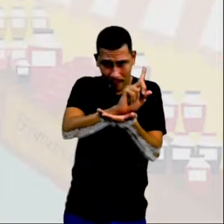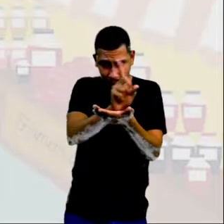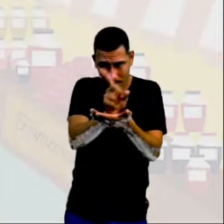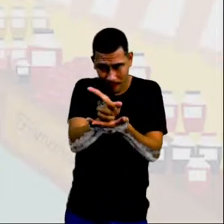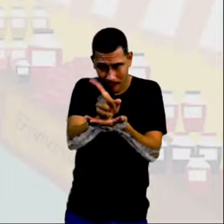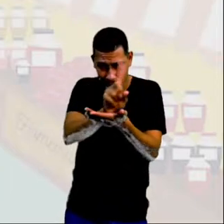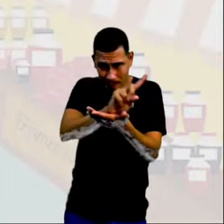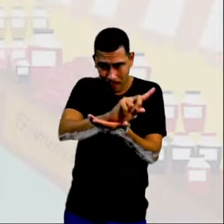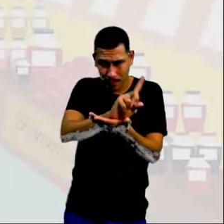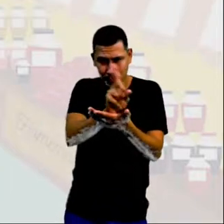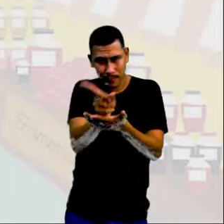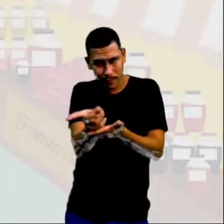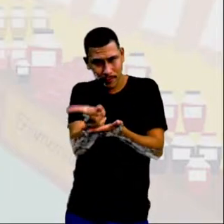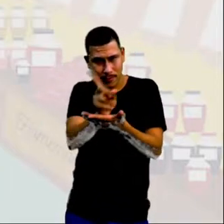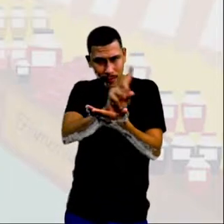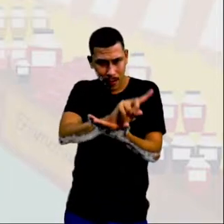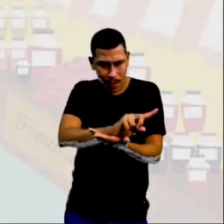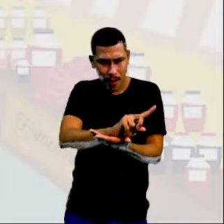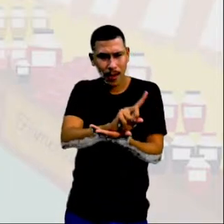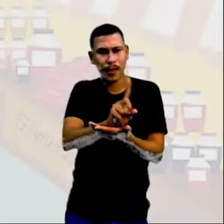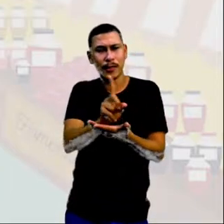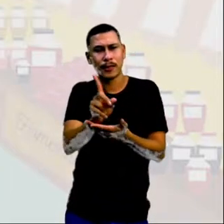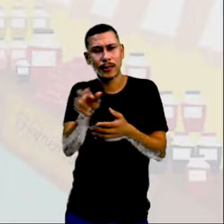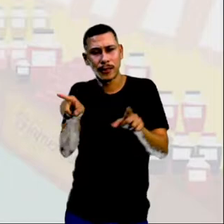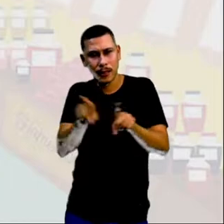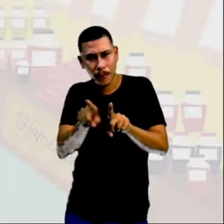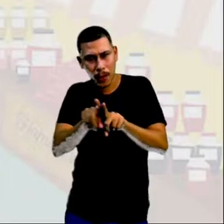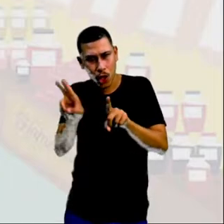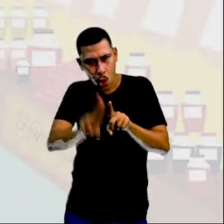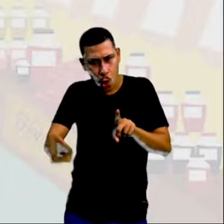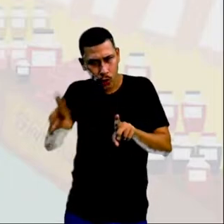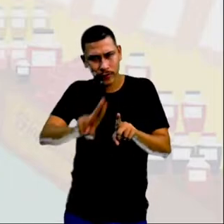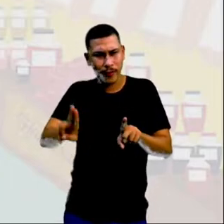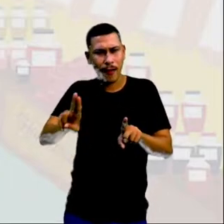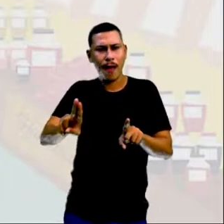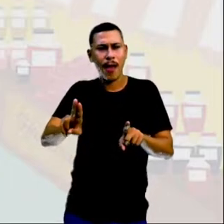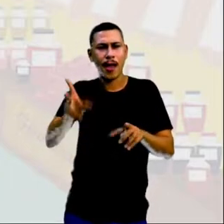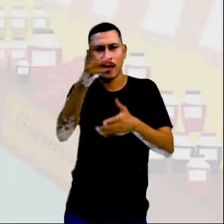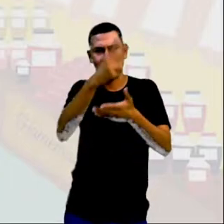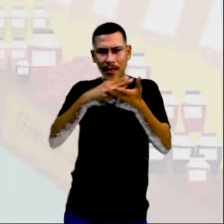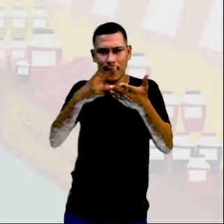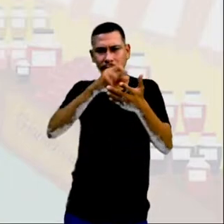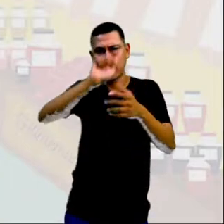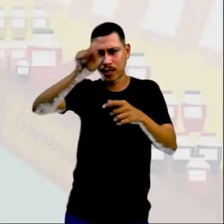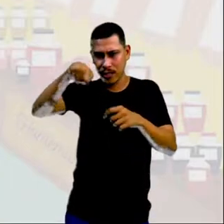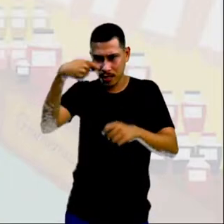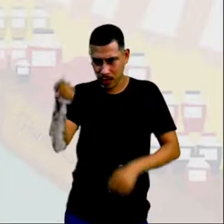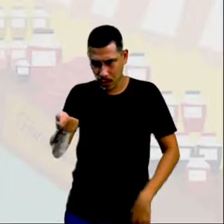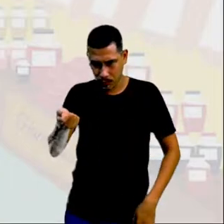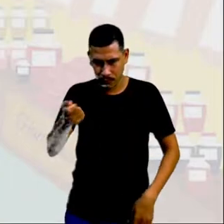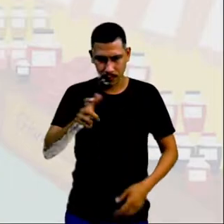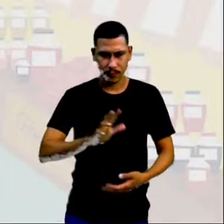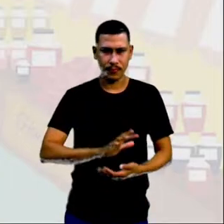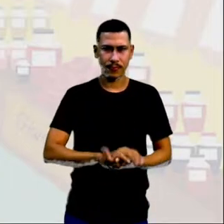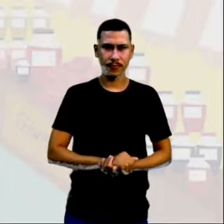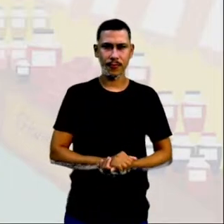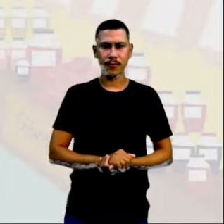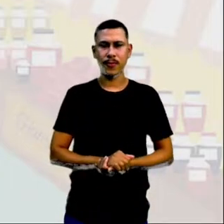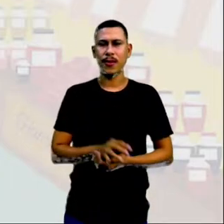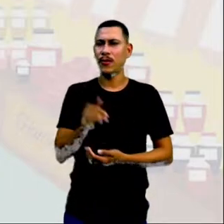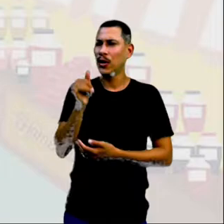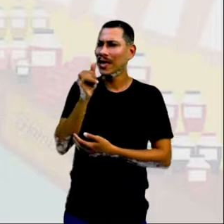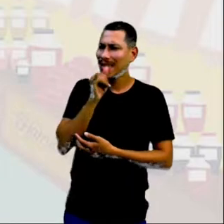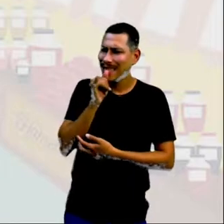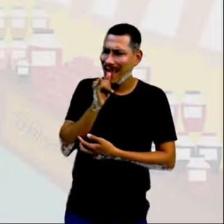desequilíbrio, a gente também vai usar símbolos. Na matemática, a gente representa por símbolos, tá bom? Quando